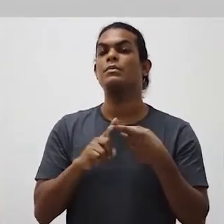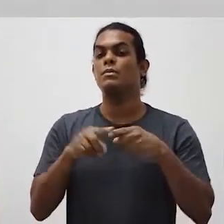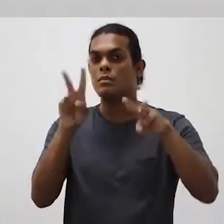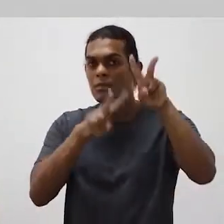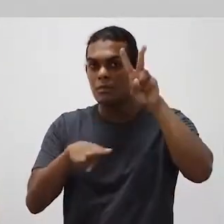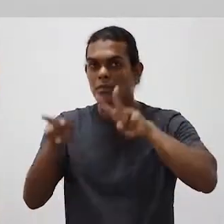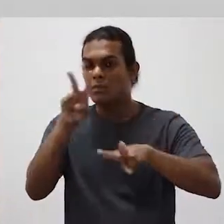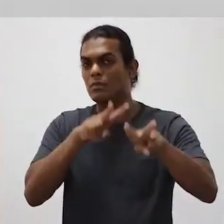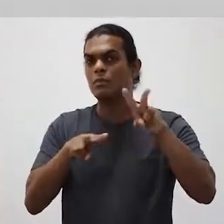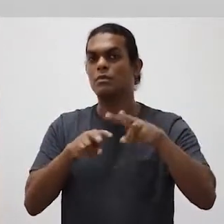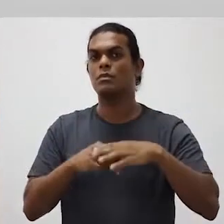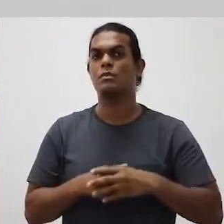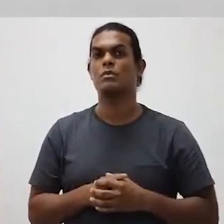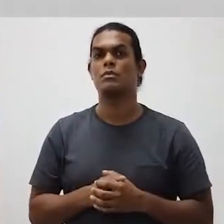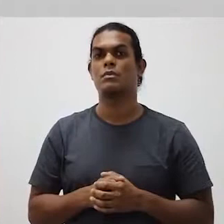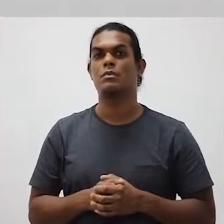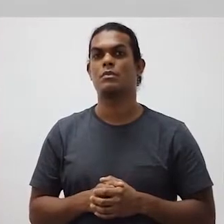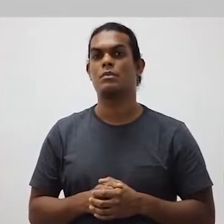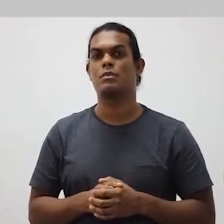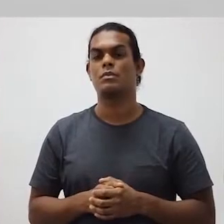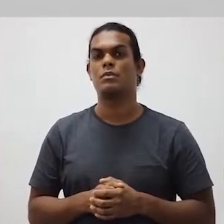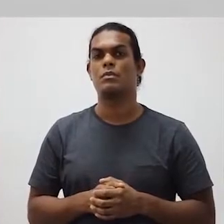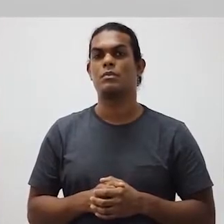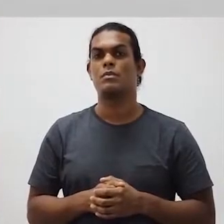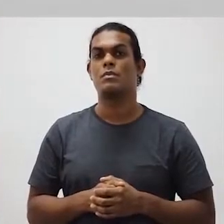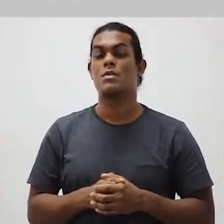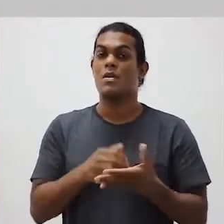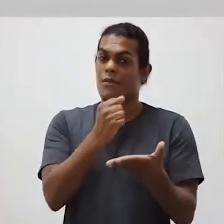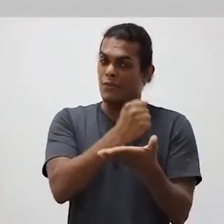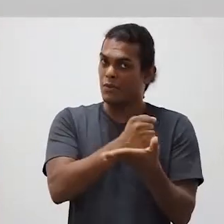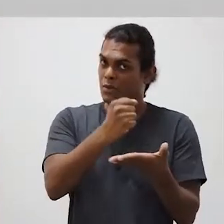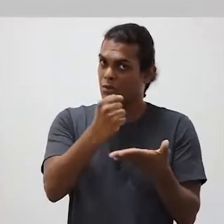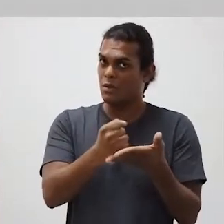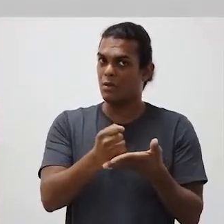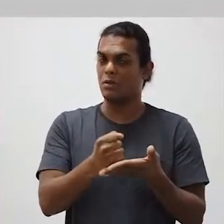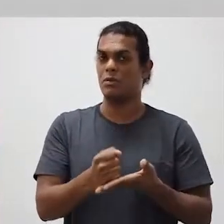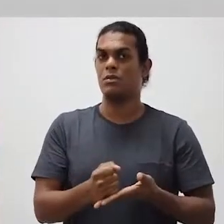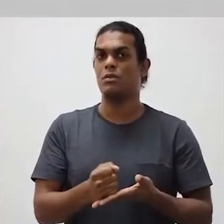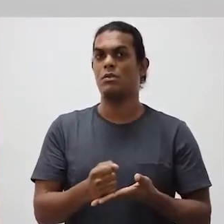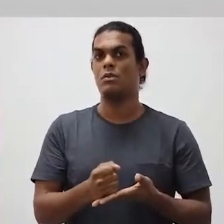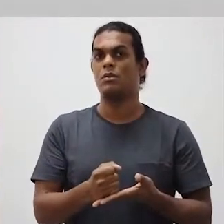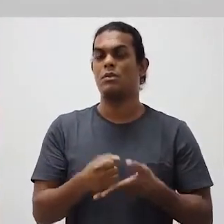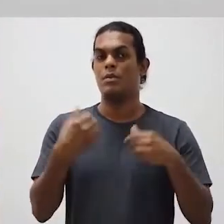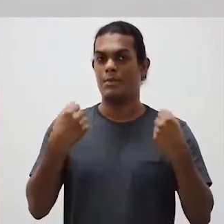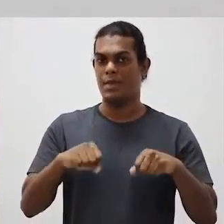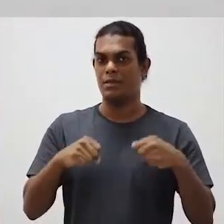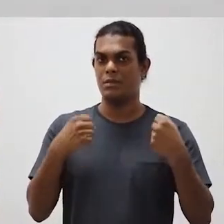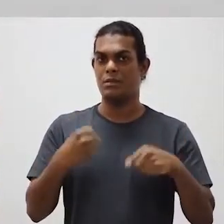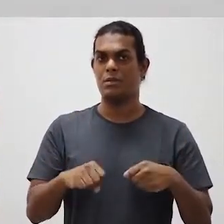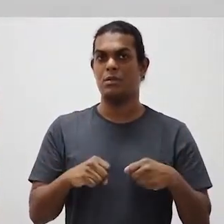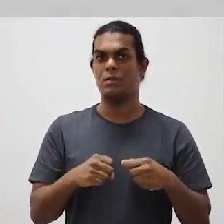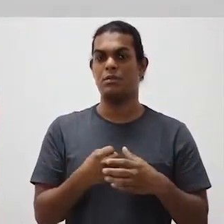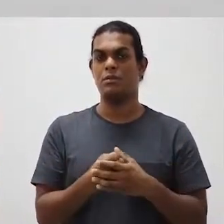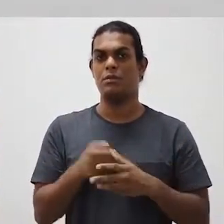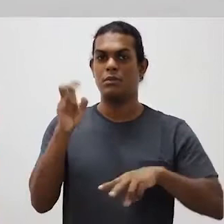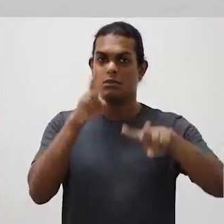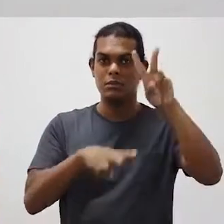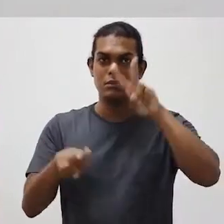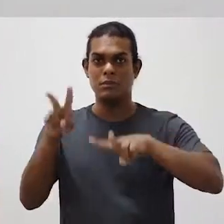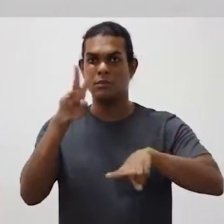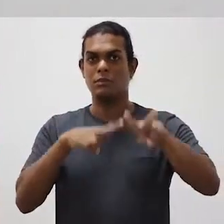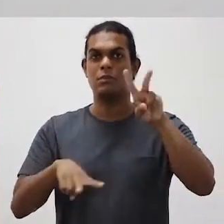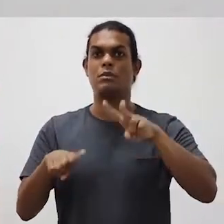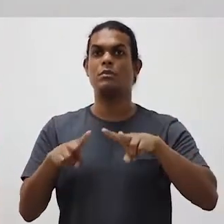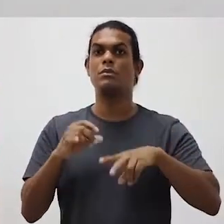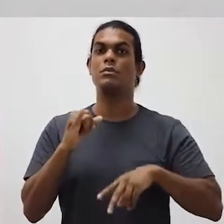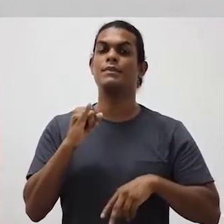esses detalhes. No caso das condições fiscais, a gente deve observar